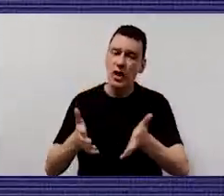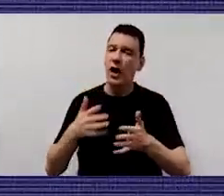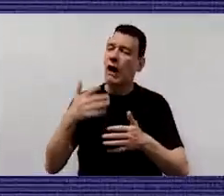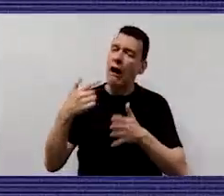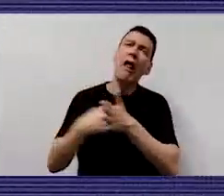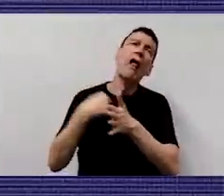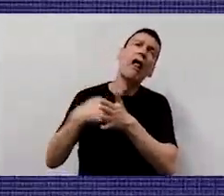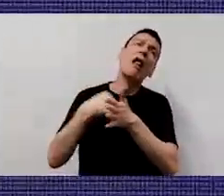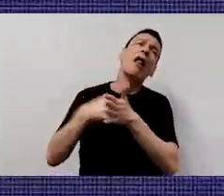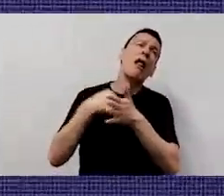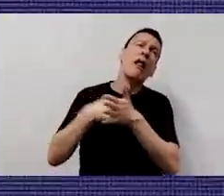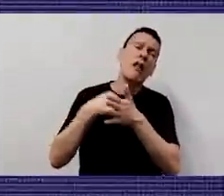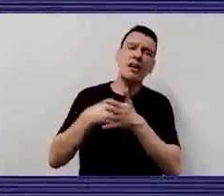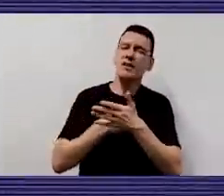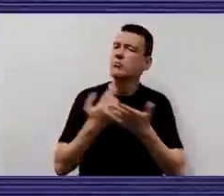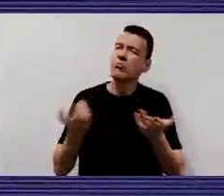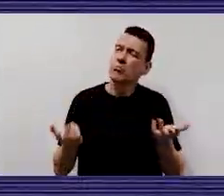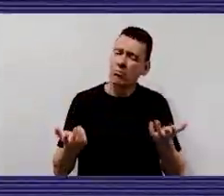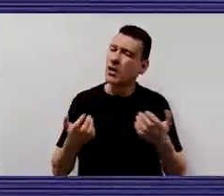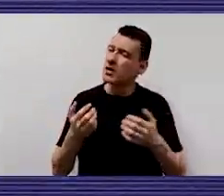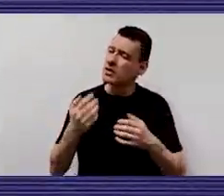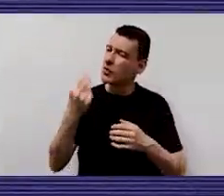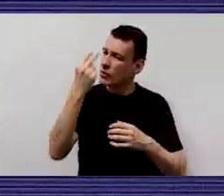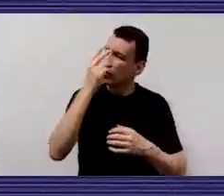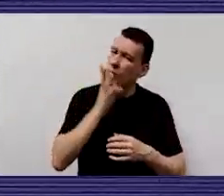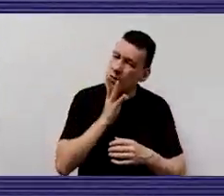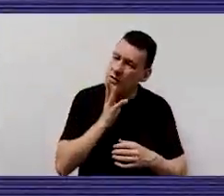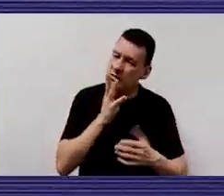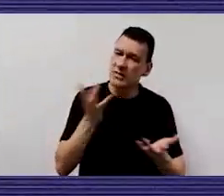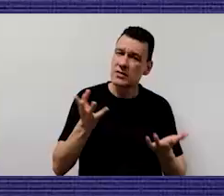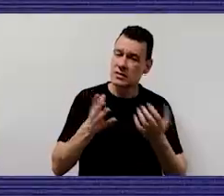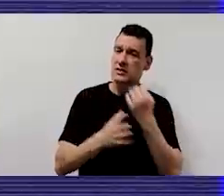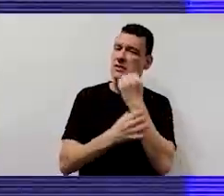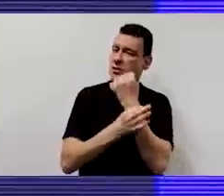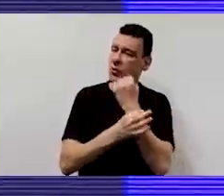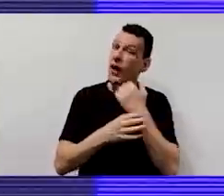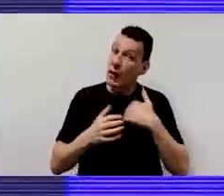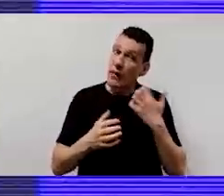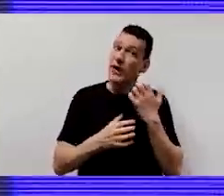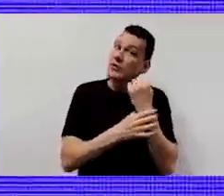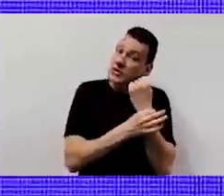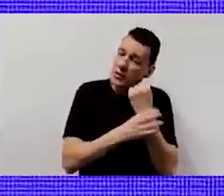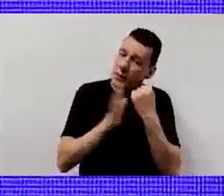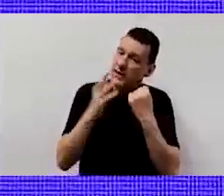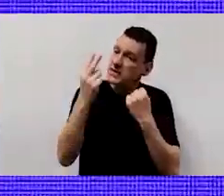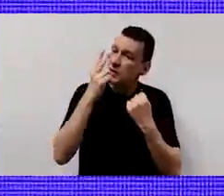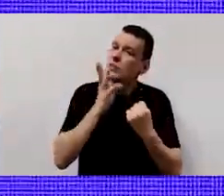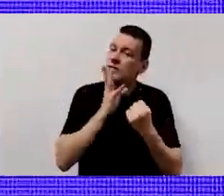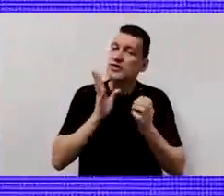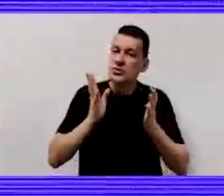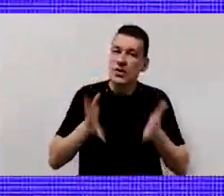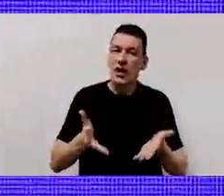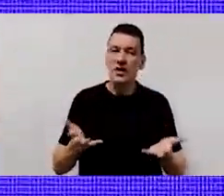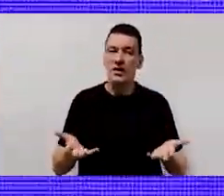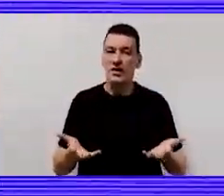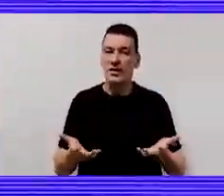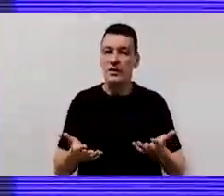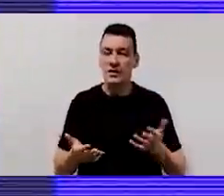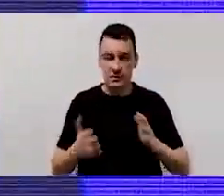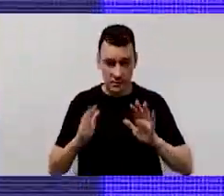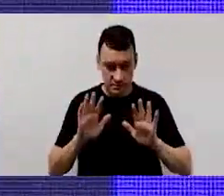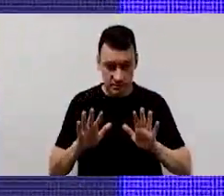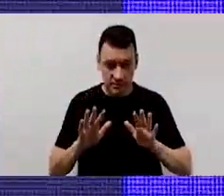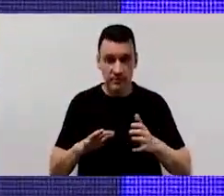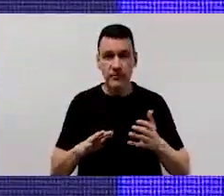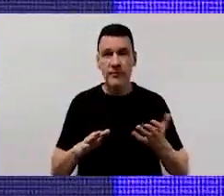boa experiência. A gente fala muito aqui de autenticação e prevenção à fraude. Achar o ruim é bem difícil, é a menor